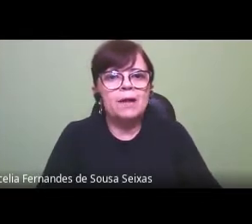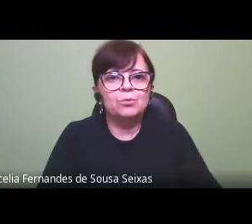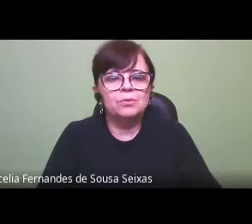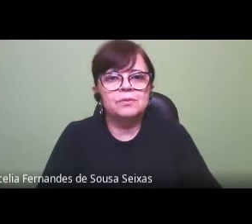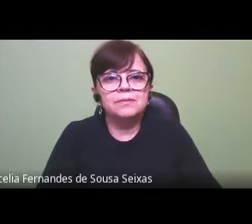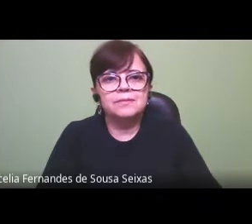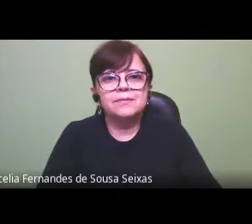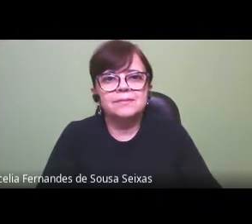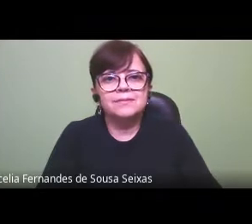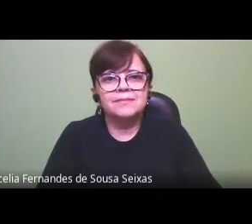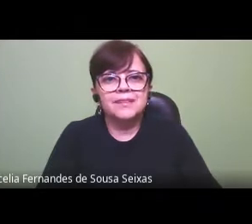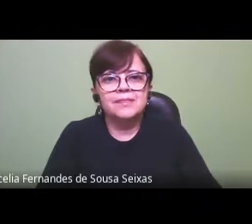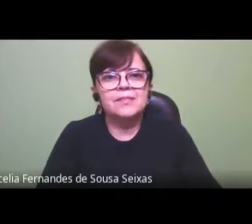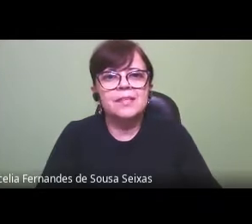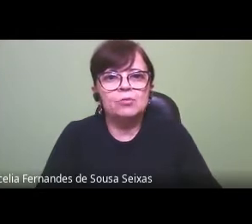Magro,